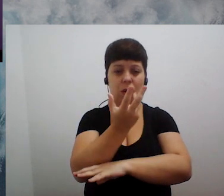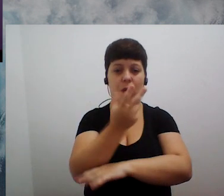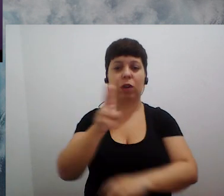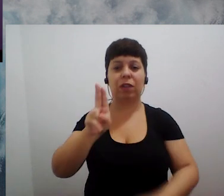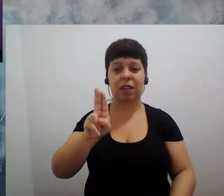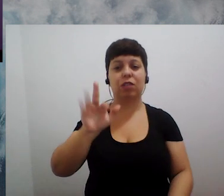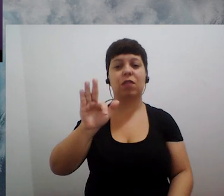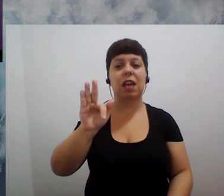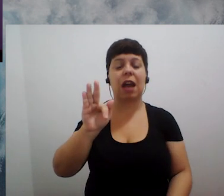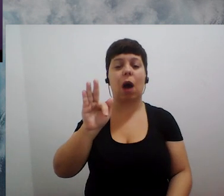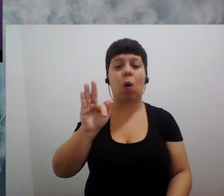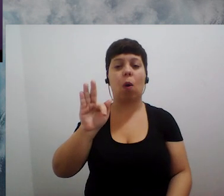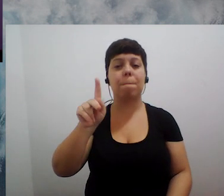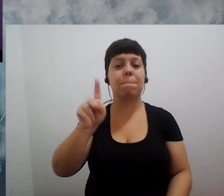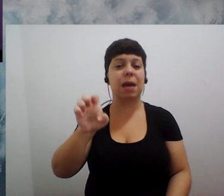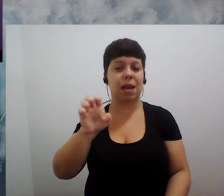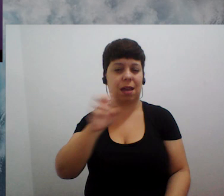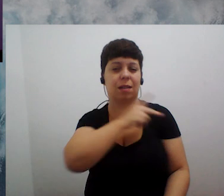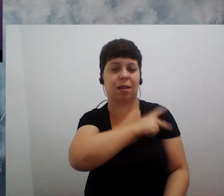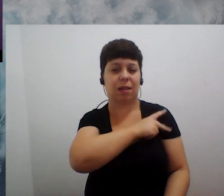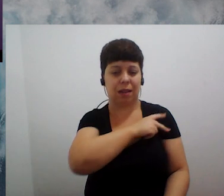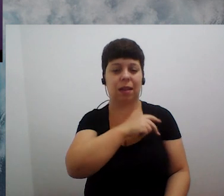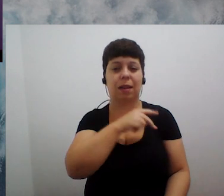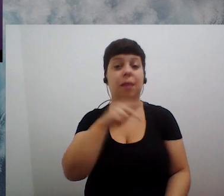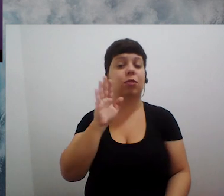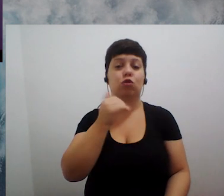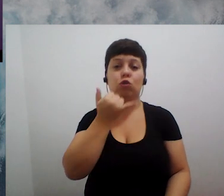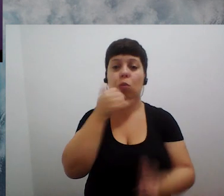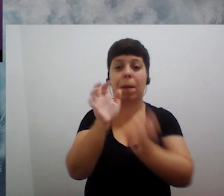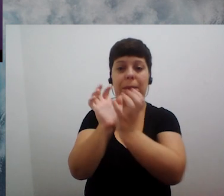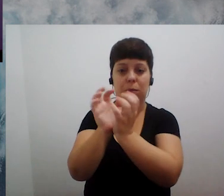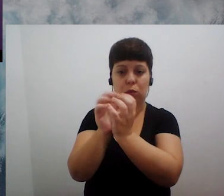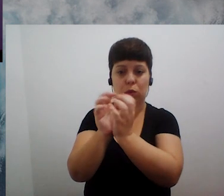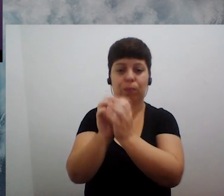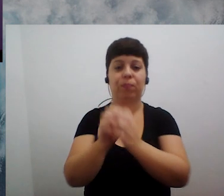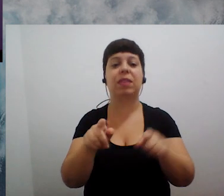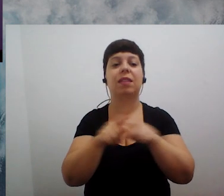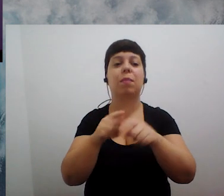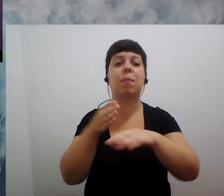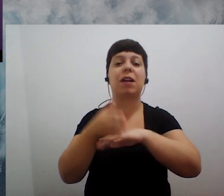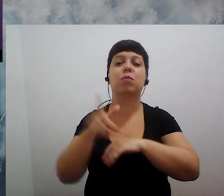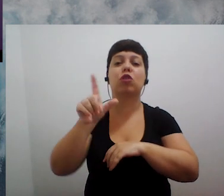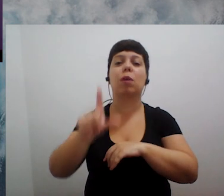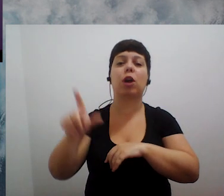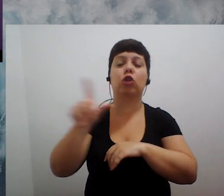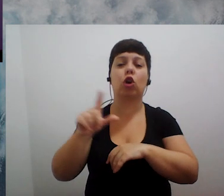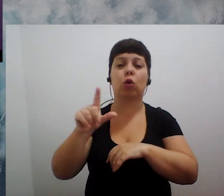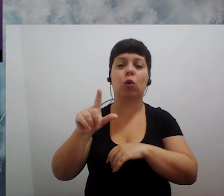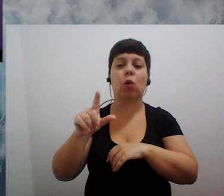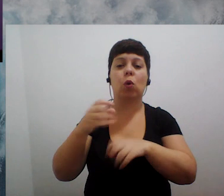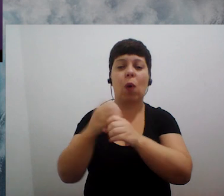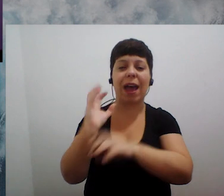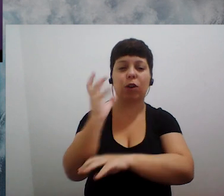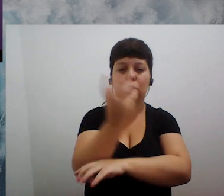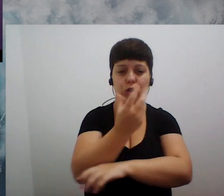Ambientais na Universidade Federal de Pernambuco. É estagiária no Instituto Socioambiental e faz parte do Laboratório de Ecologia